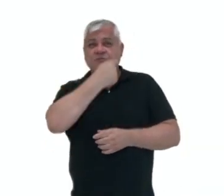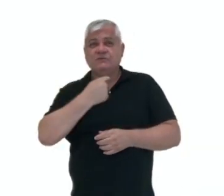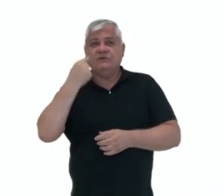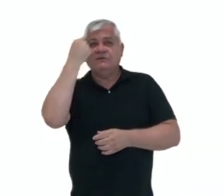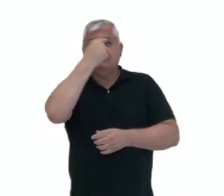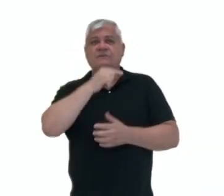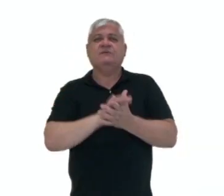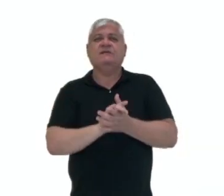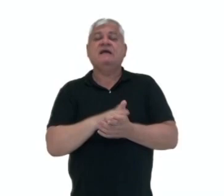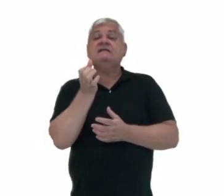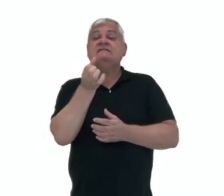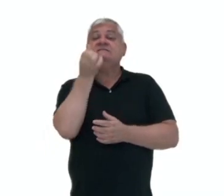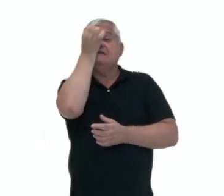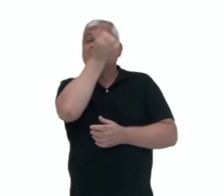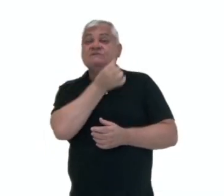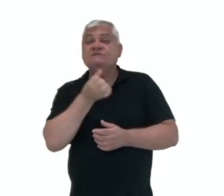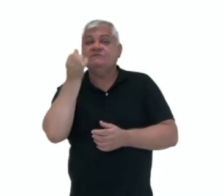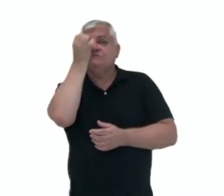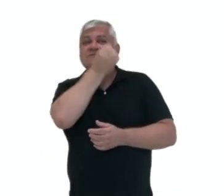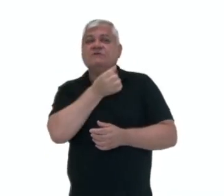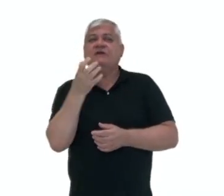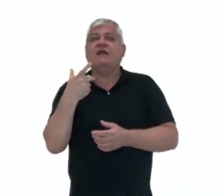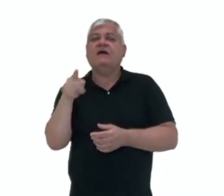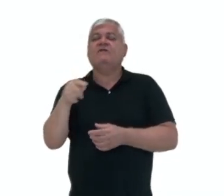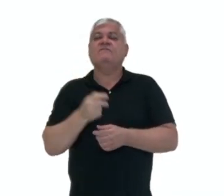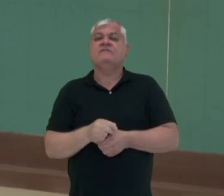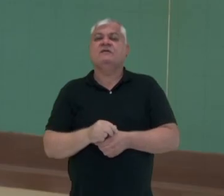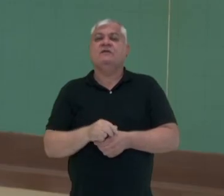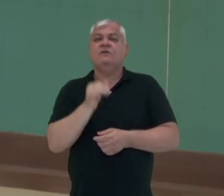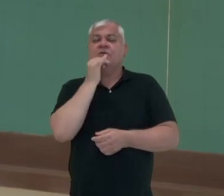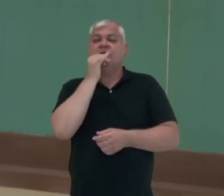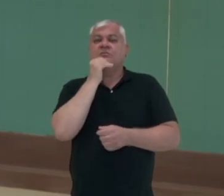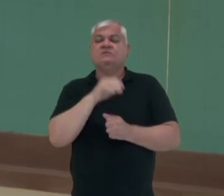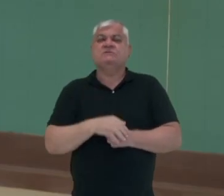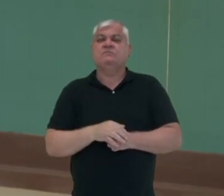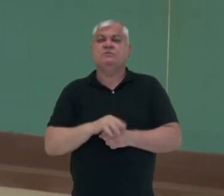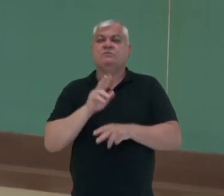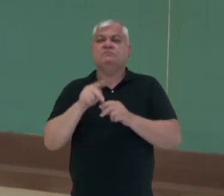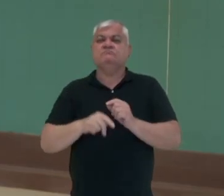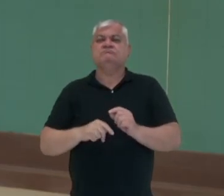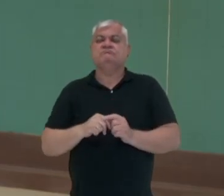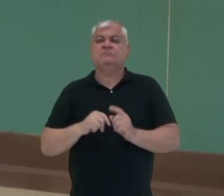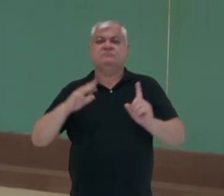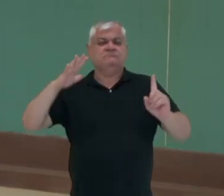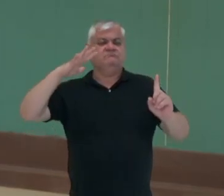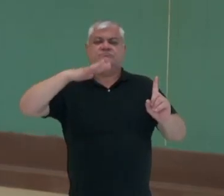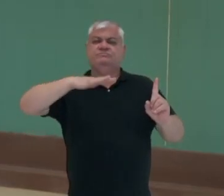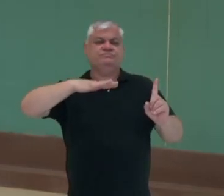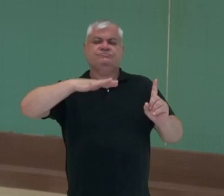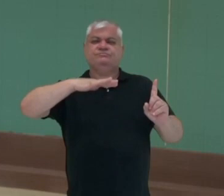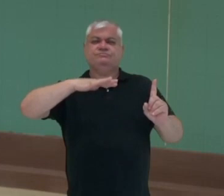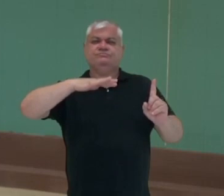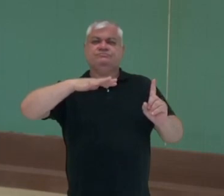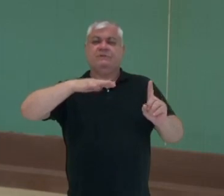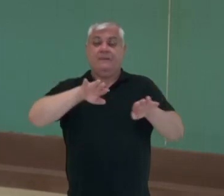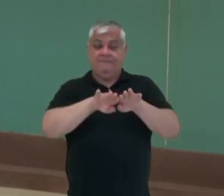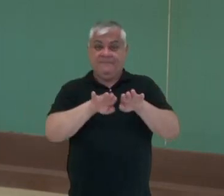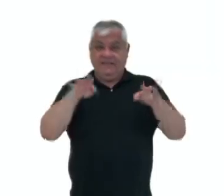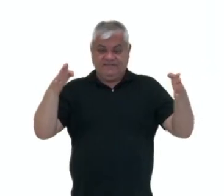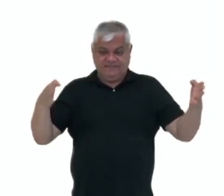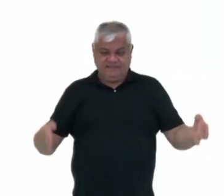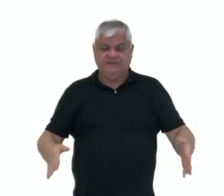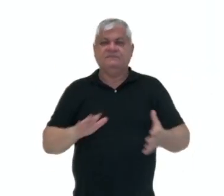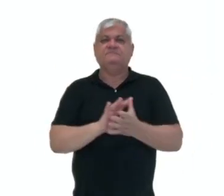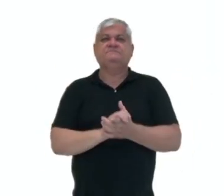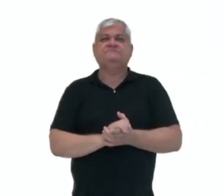esse período, ela ficou, digamos que, à mercê do povo com relação aos objetos ali em cima da mesa. Ela